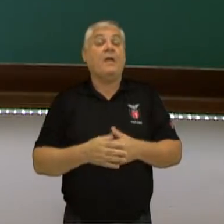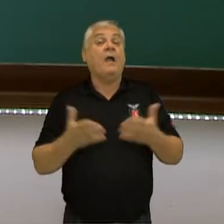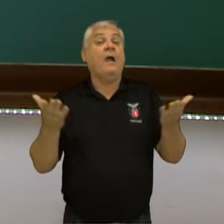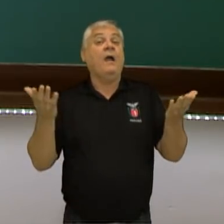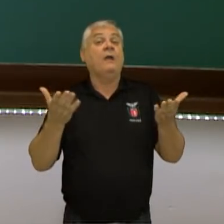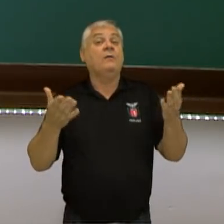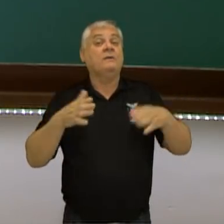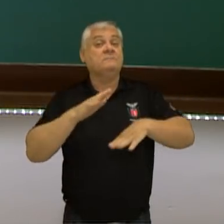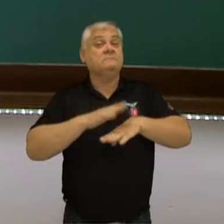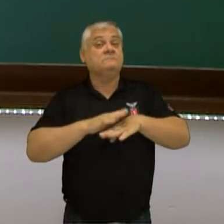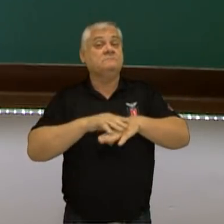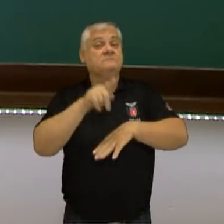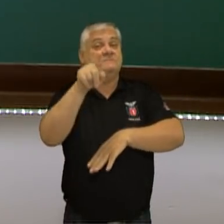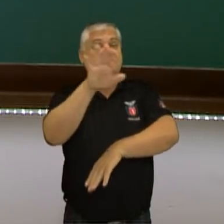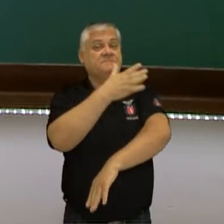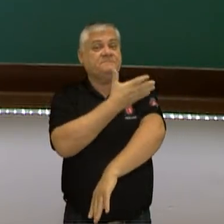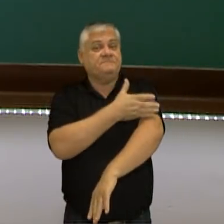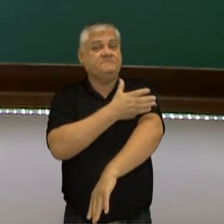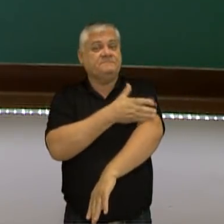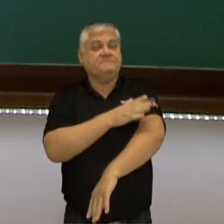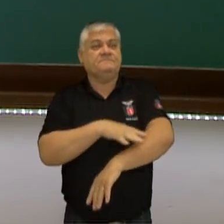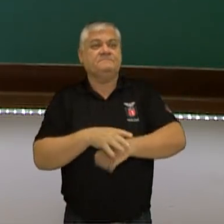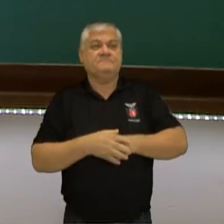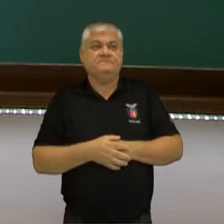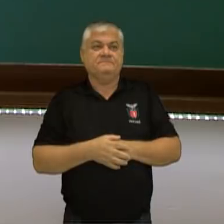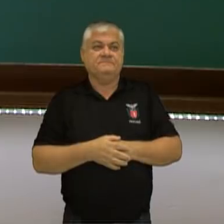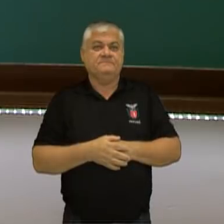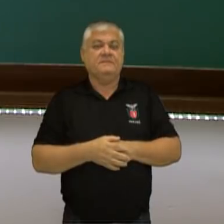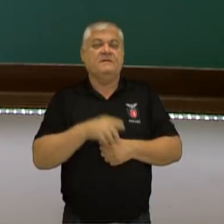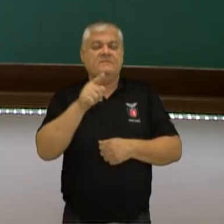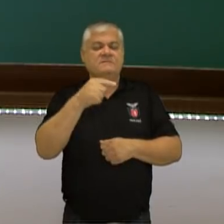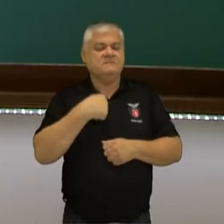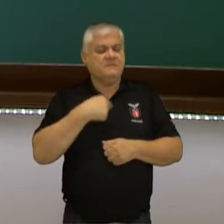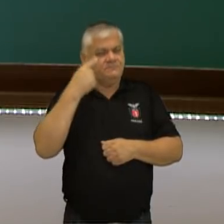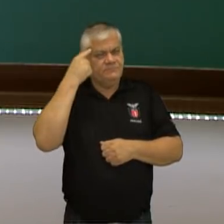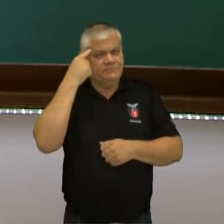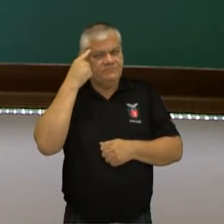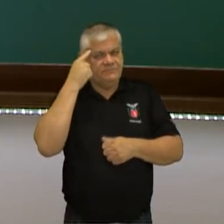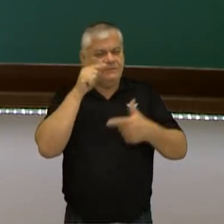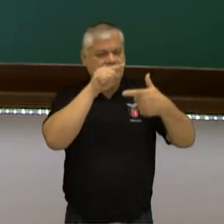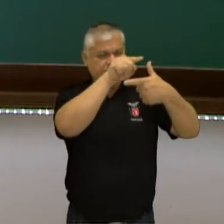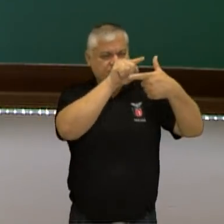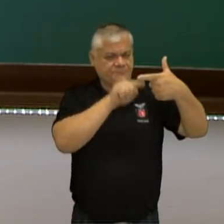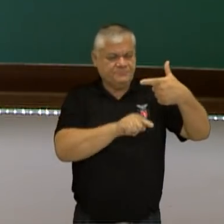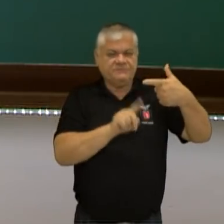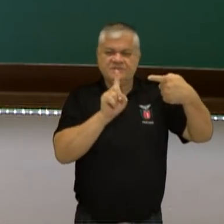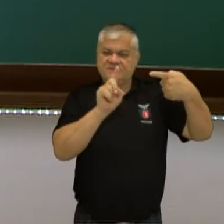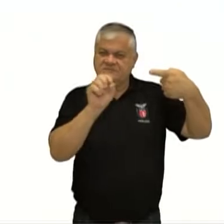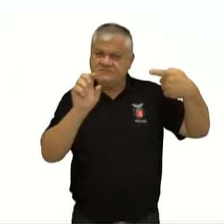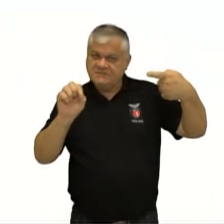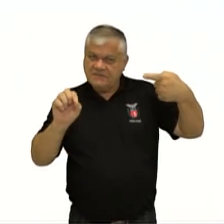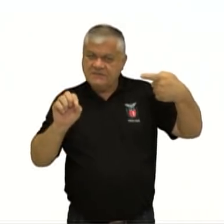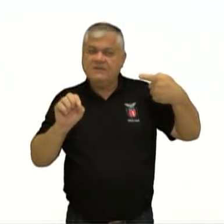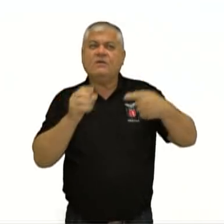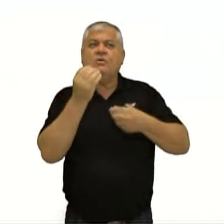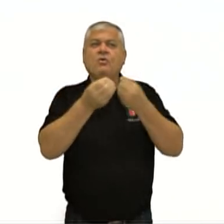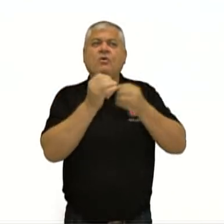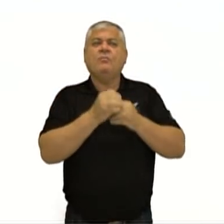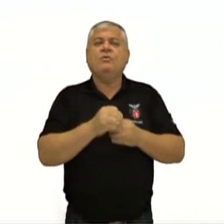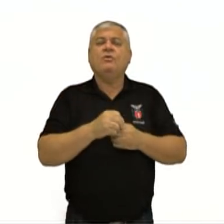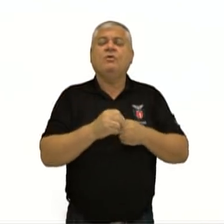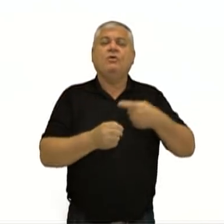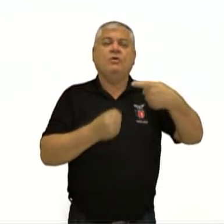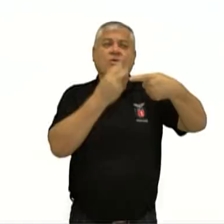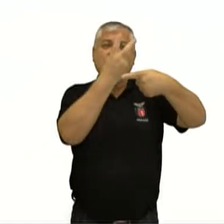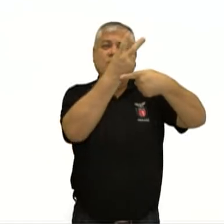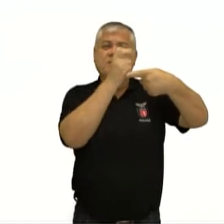Agora, é a sua vez de tentar. Eu quero que você use essa ideia de frações equivalentes para transformar o 2/5 em porcentagem